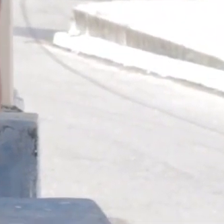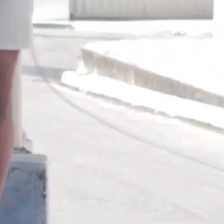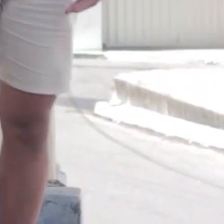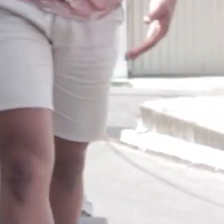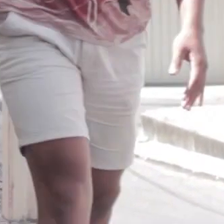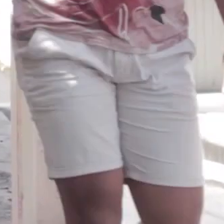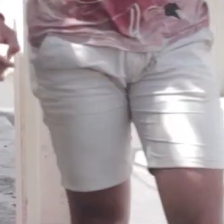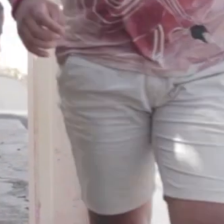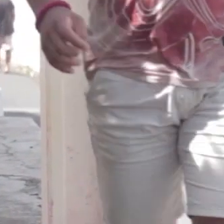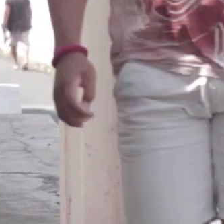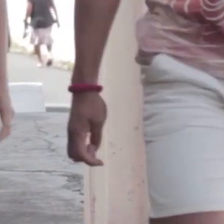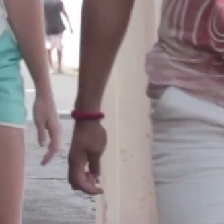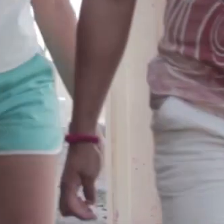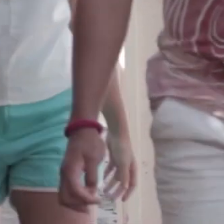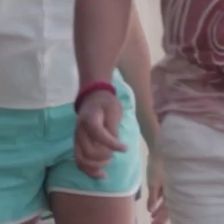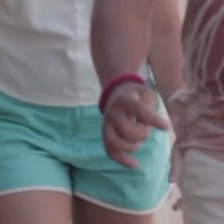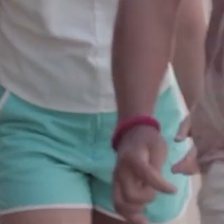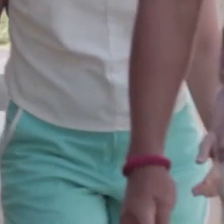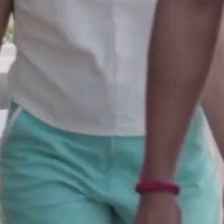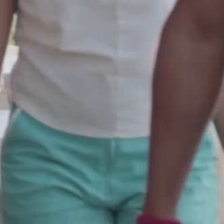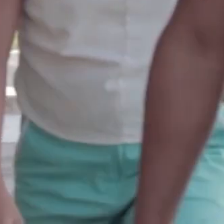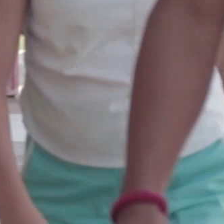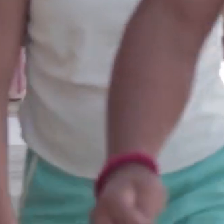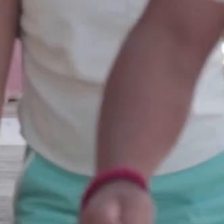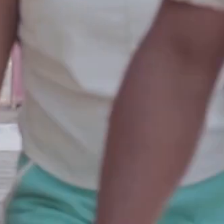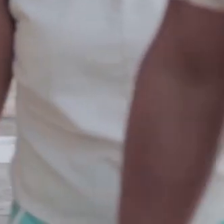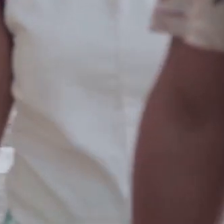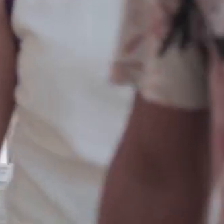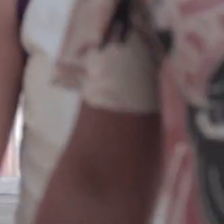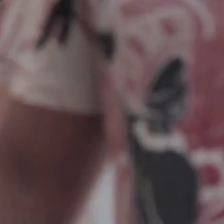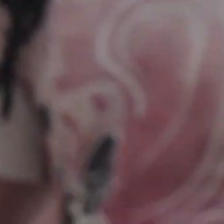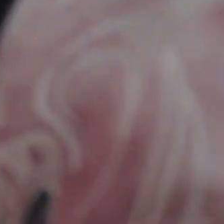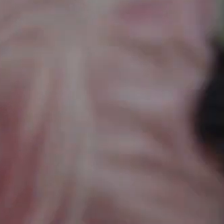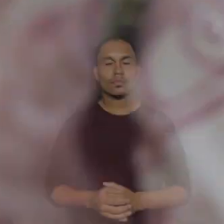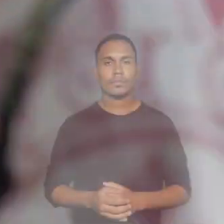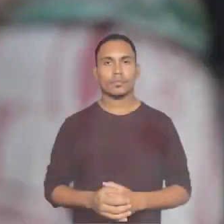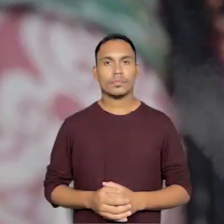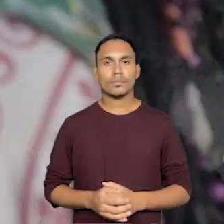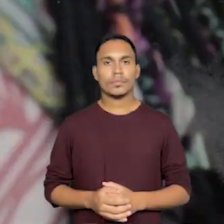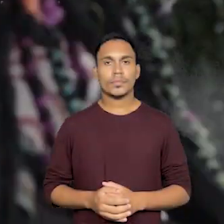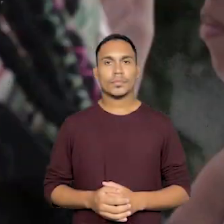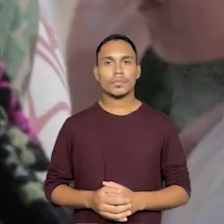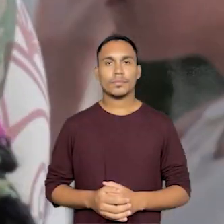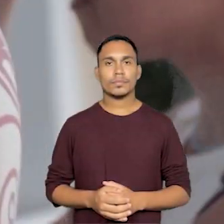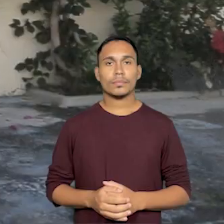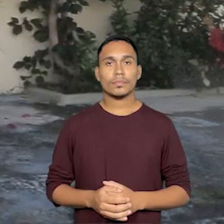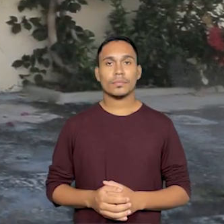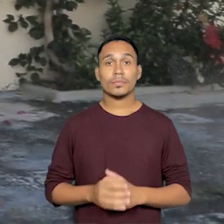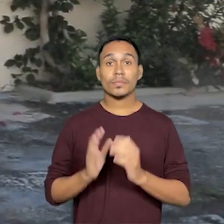bermuda branca. Os dois usam óculos escuros, mochilas e chinelos. Eles chegam na frente da Arte Jucá.